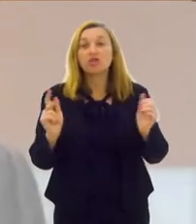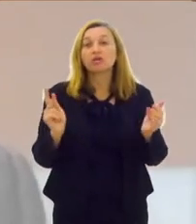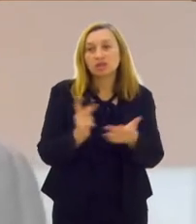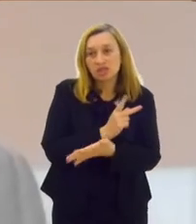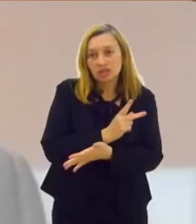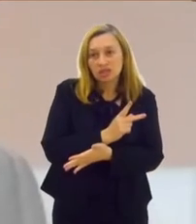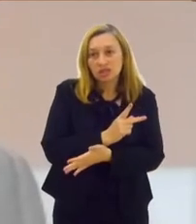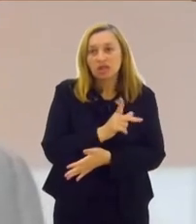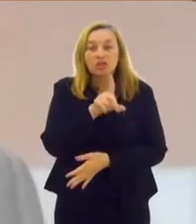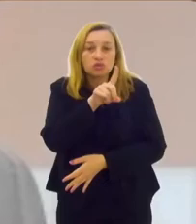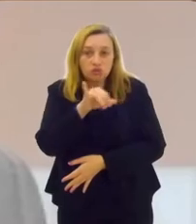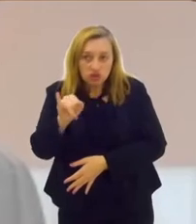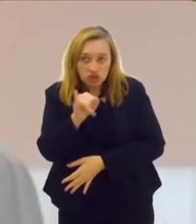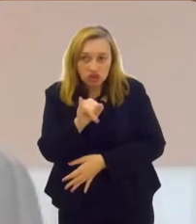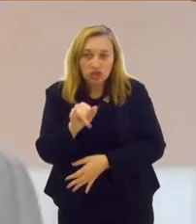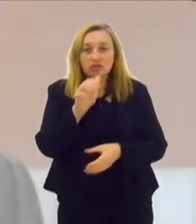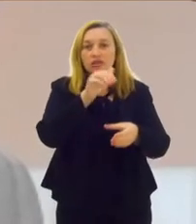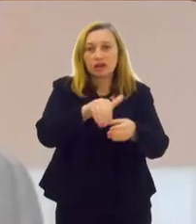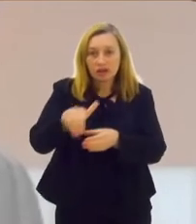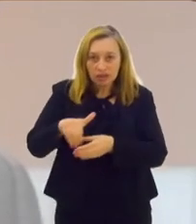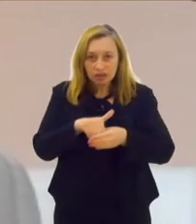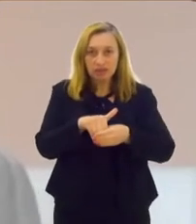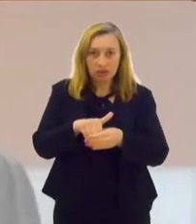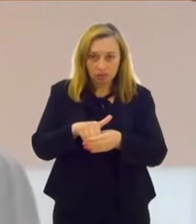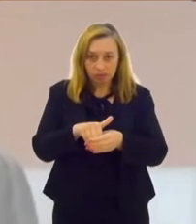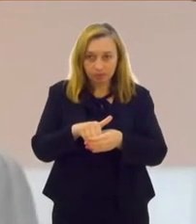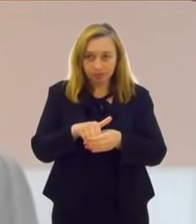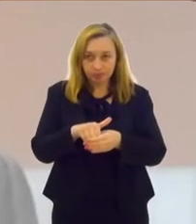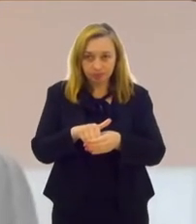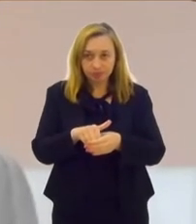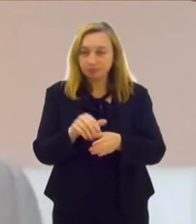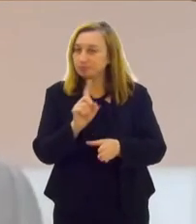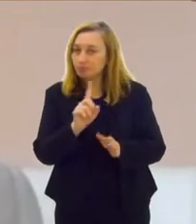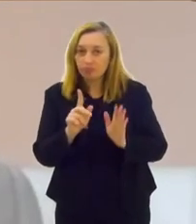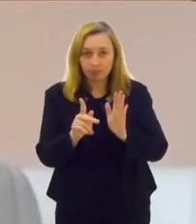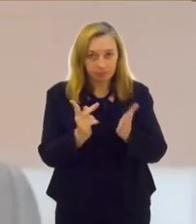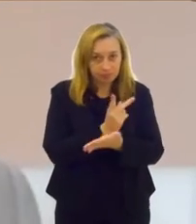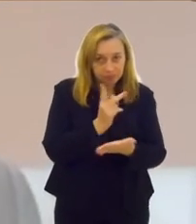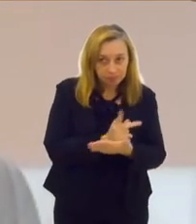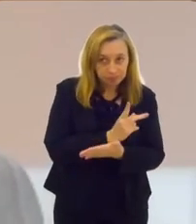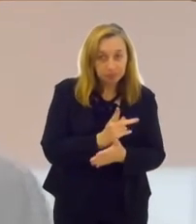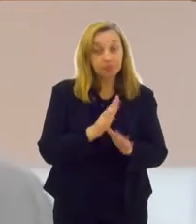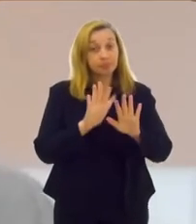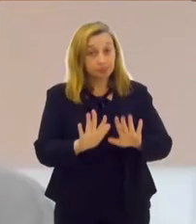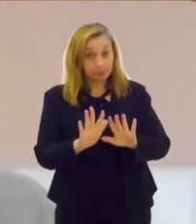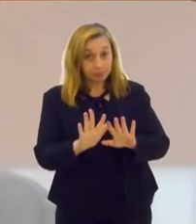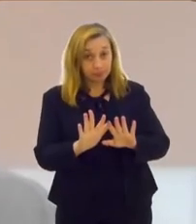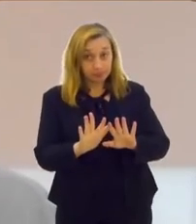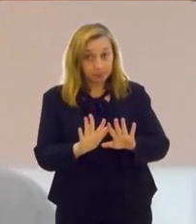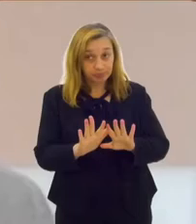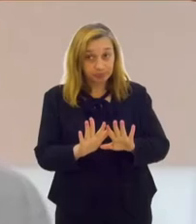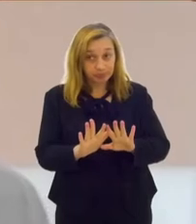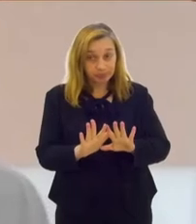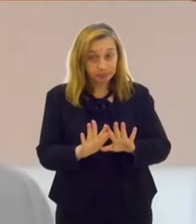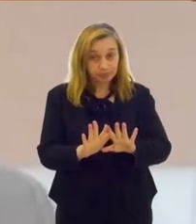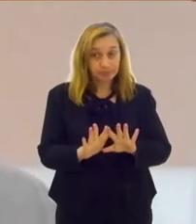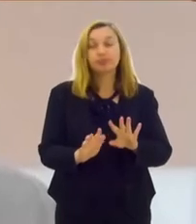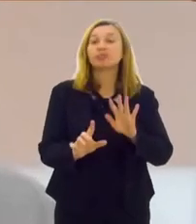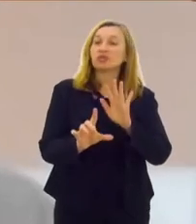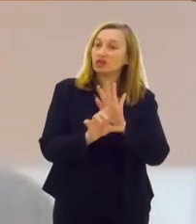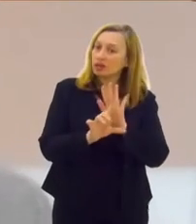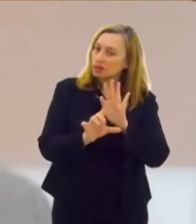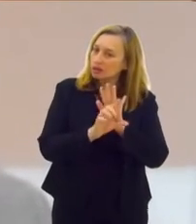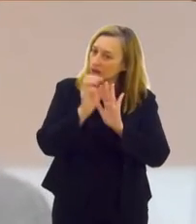ocorrer inclusive na data da eleição. Isso não configura nenhum ilícito eleitoral. Desde que, e isso a